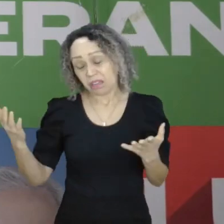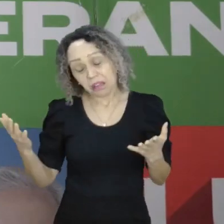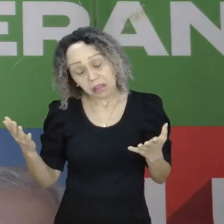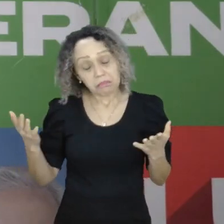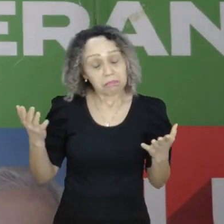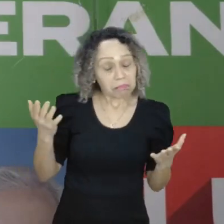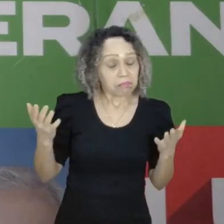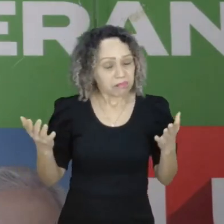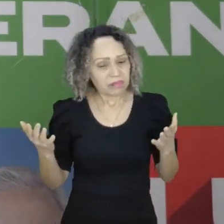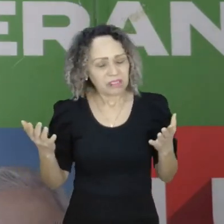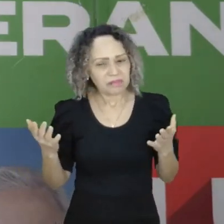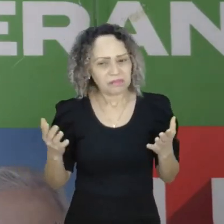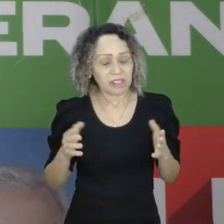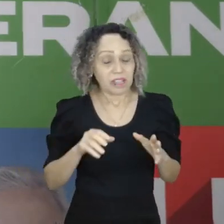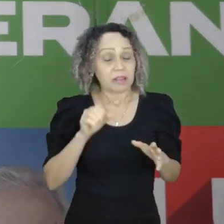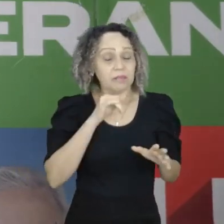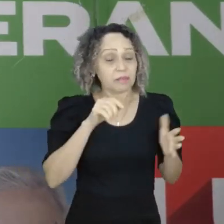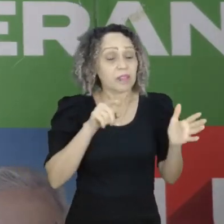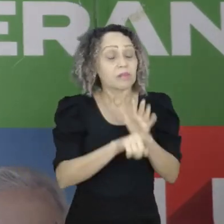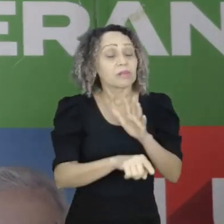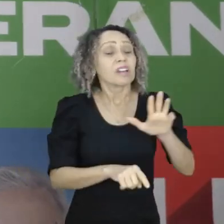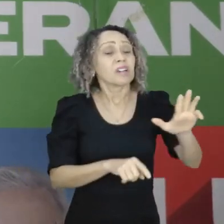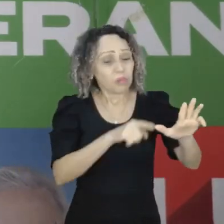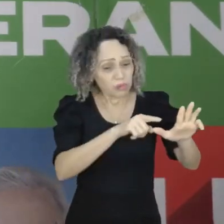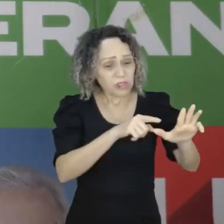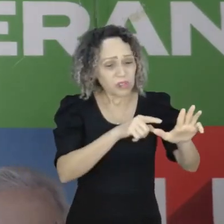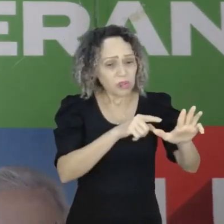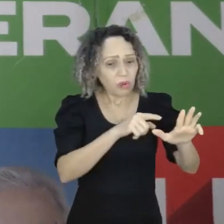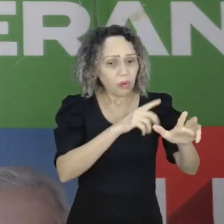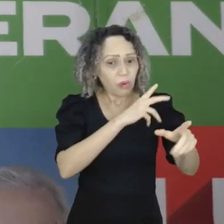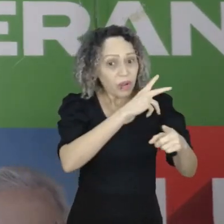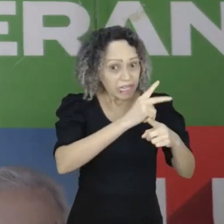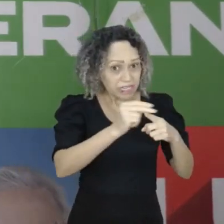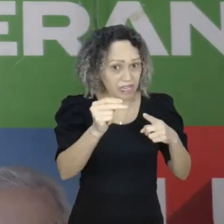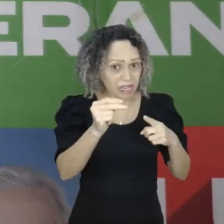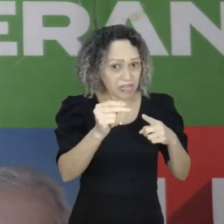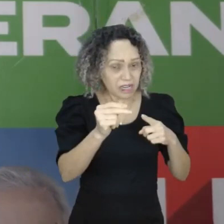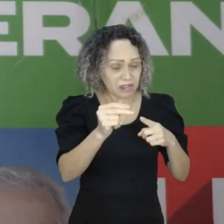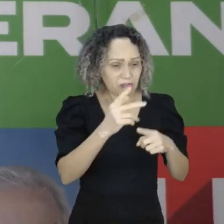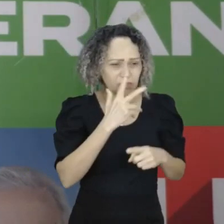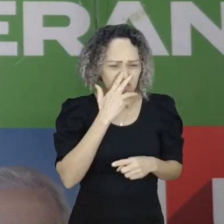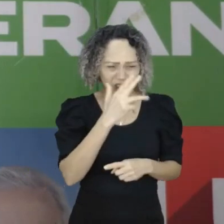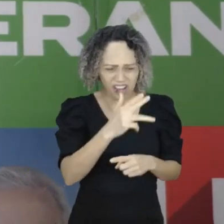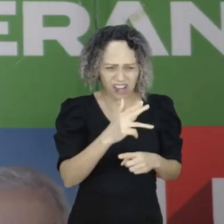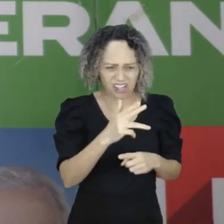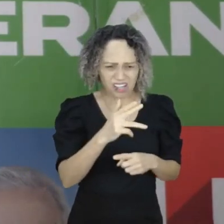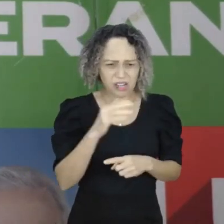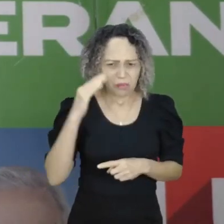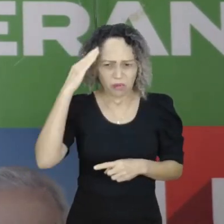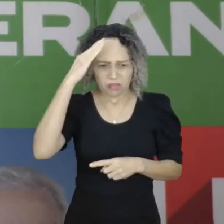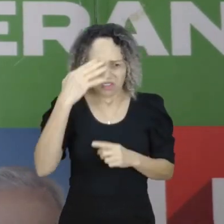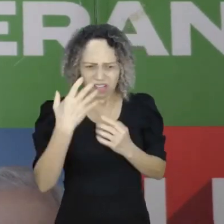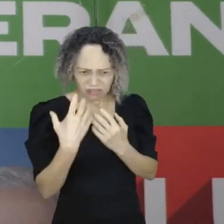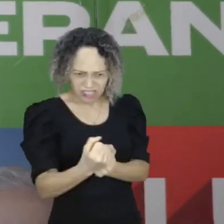à noite e dos bolsonaristas. Olha, eu espero que